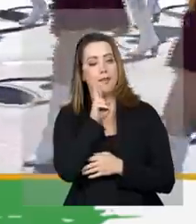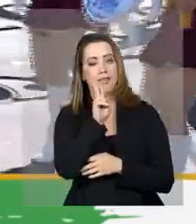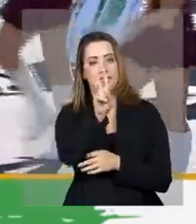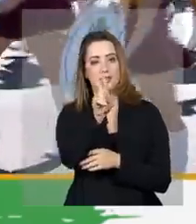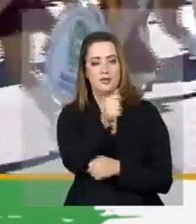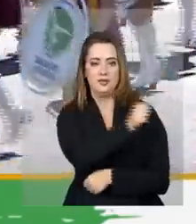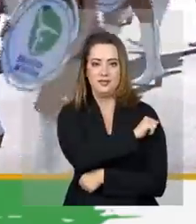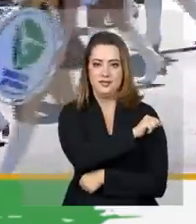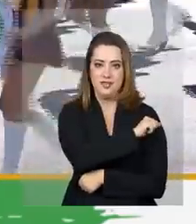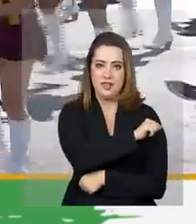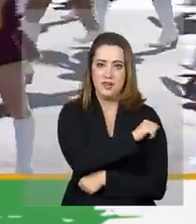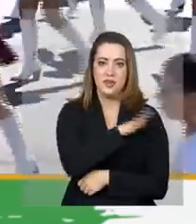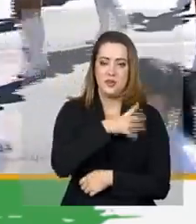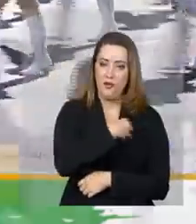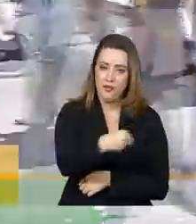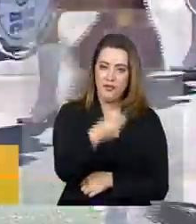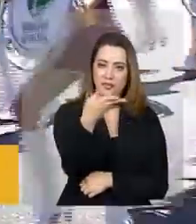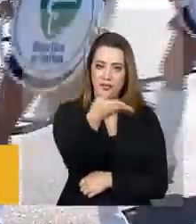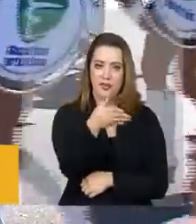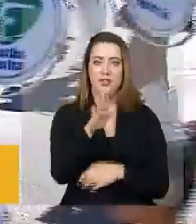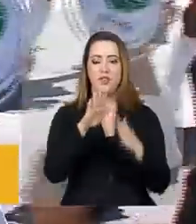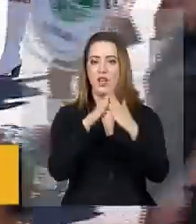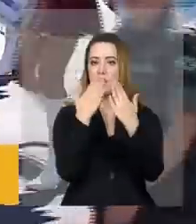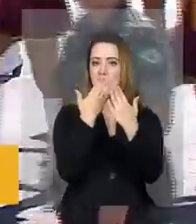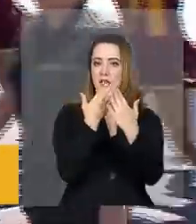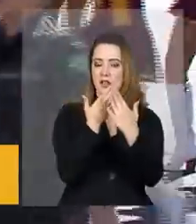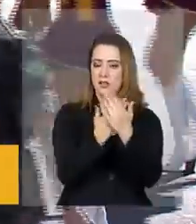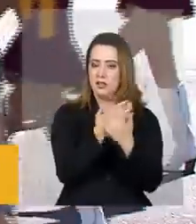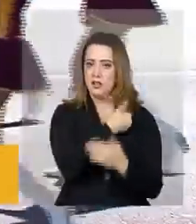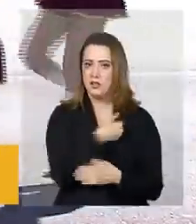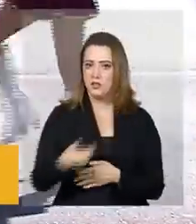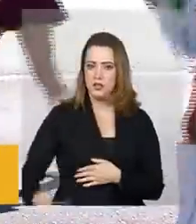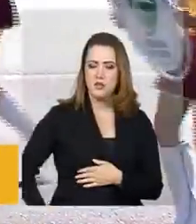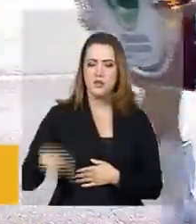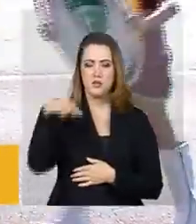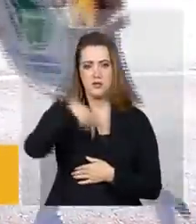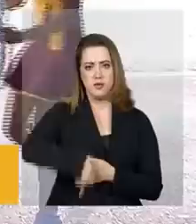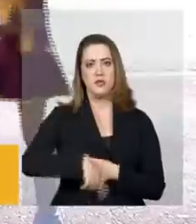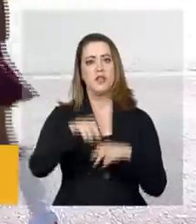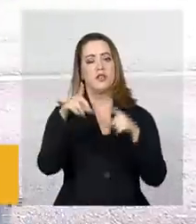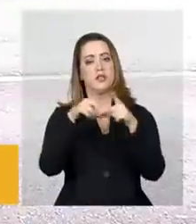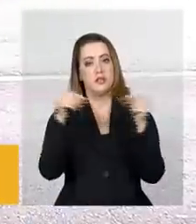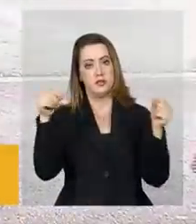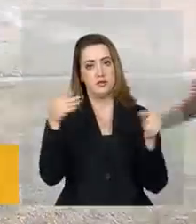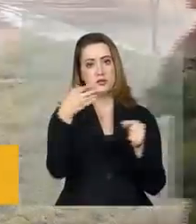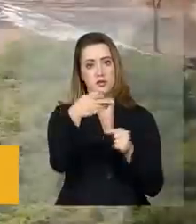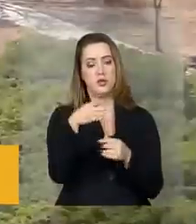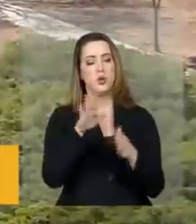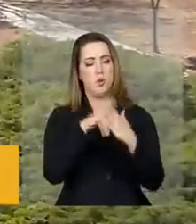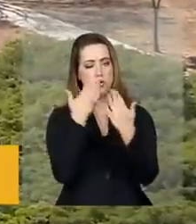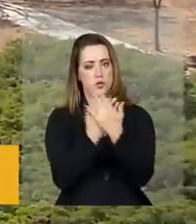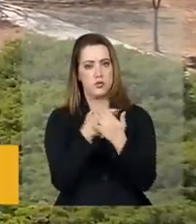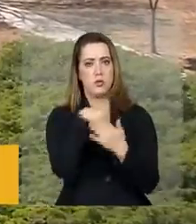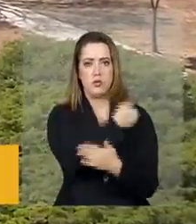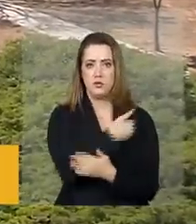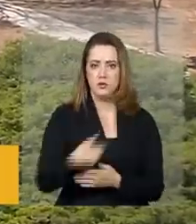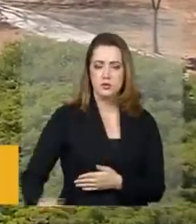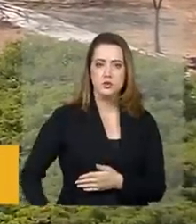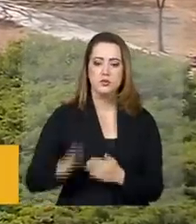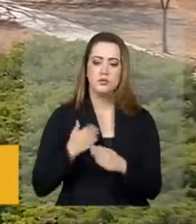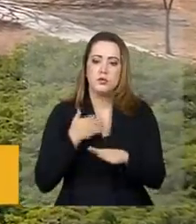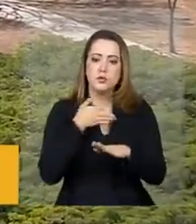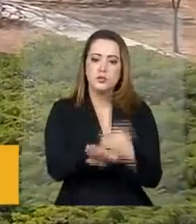né? E realmente, Elefante Branco é uma das escolas mais antigas aqui do Distrito Federal, escola pública, e são as escolas que